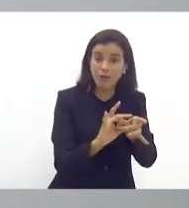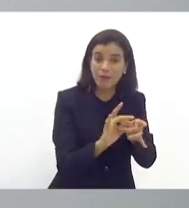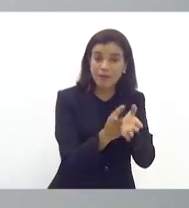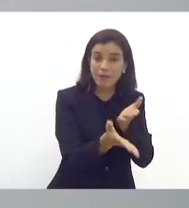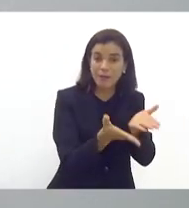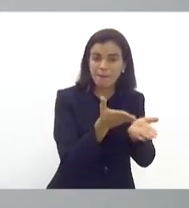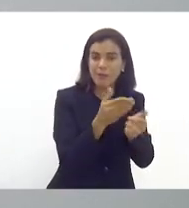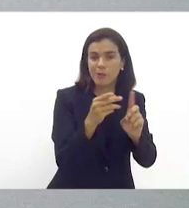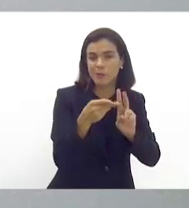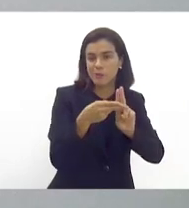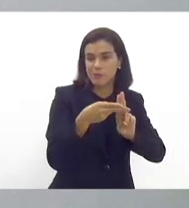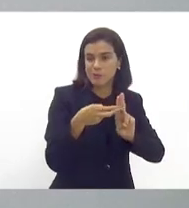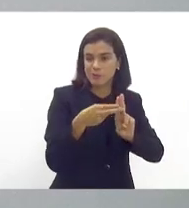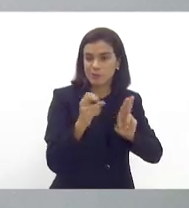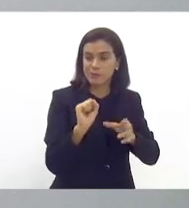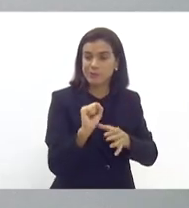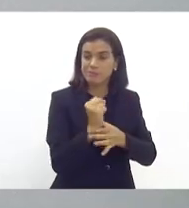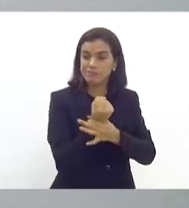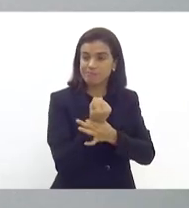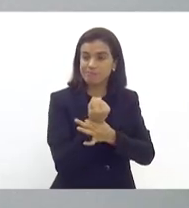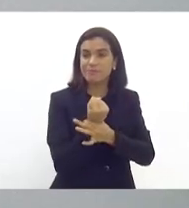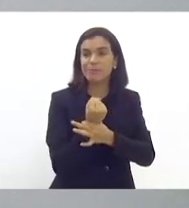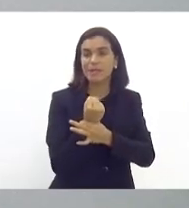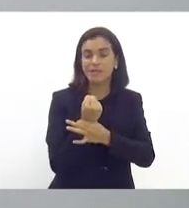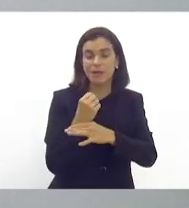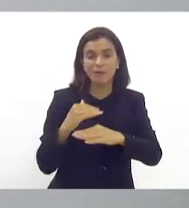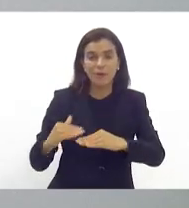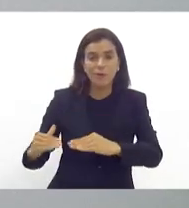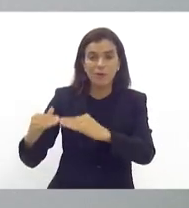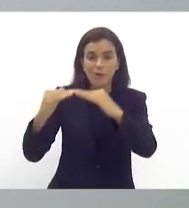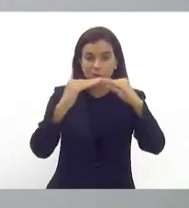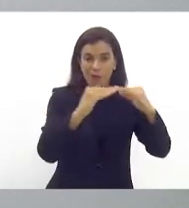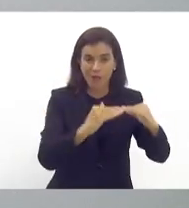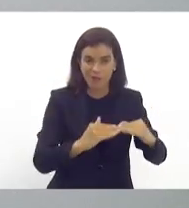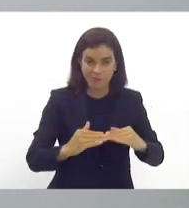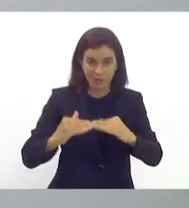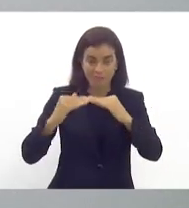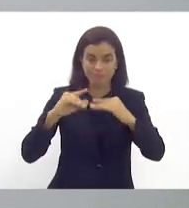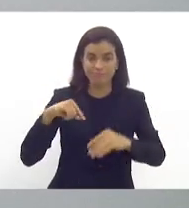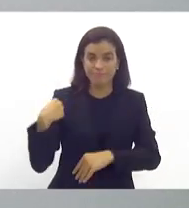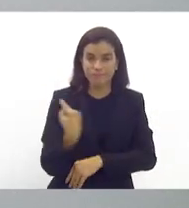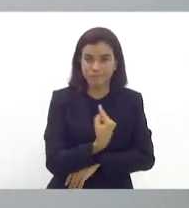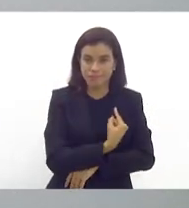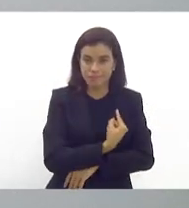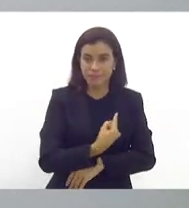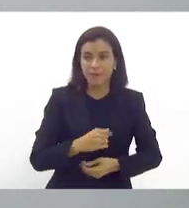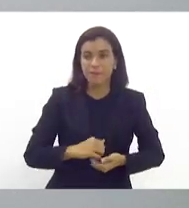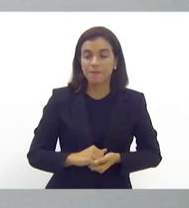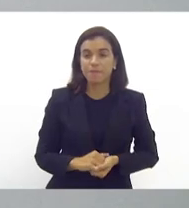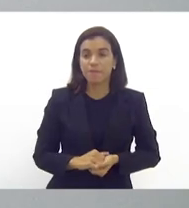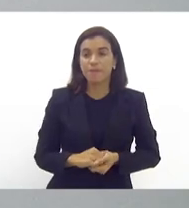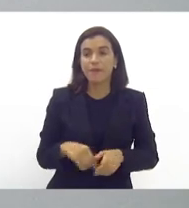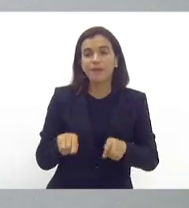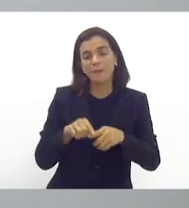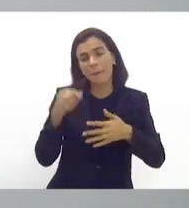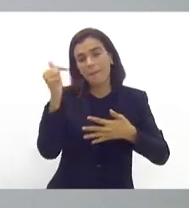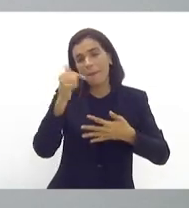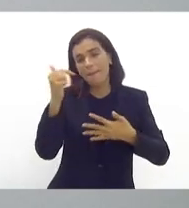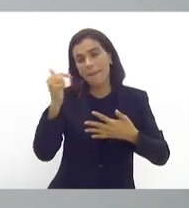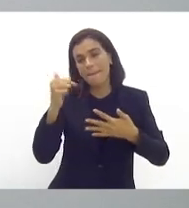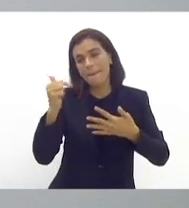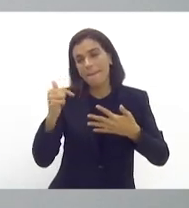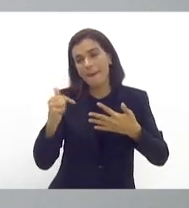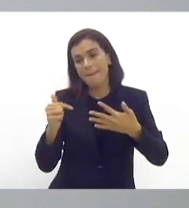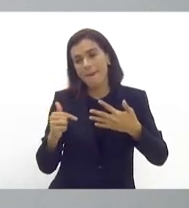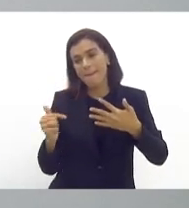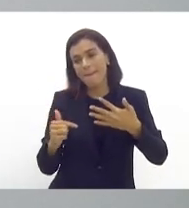SUS garantido acesso Universal igualitário aí ele vem falando e etc e tal